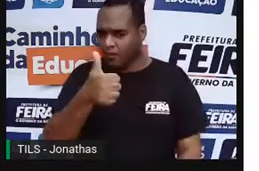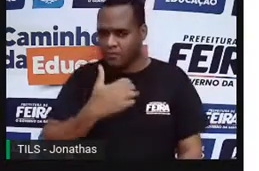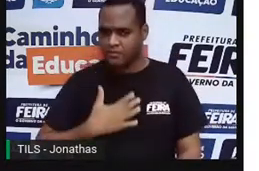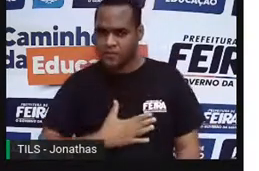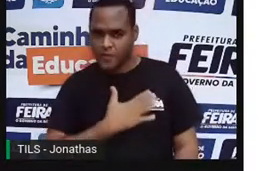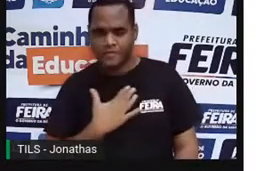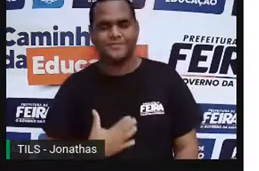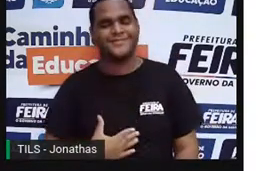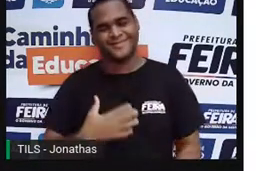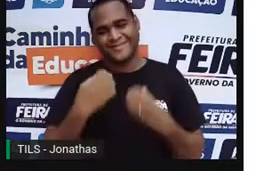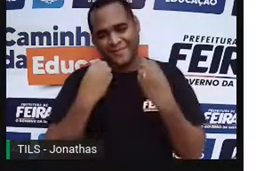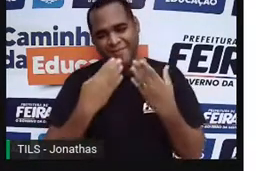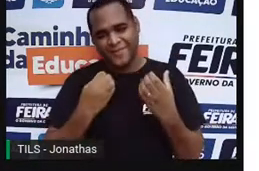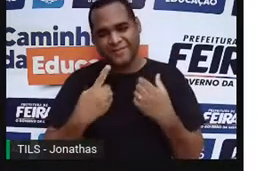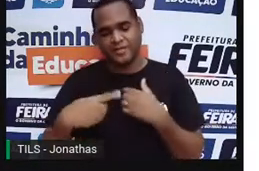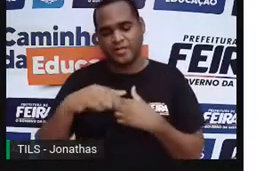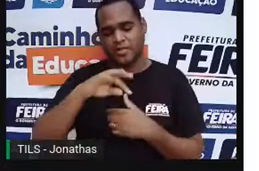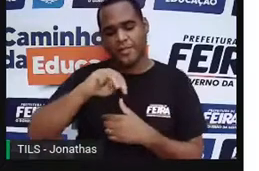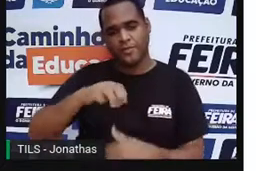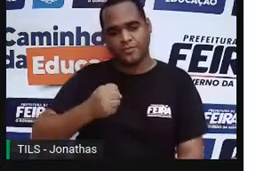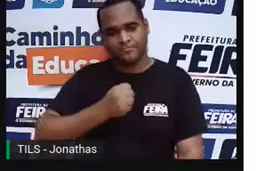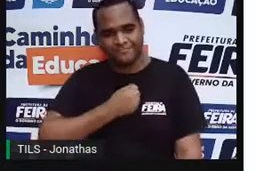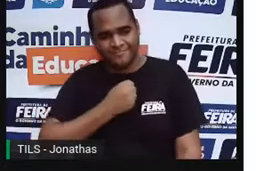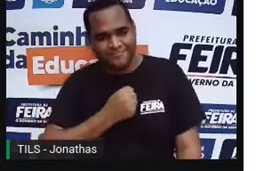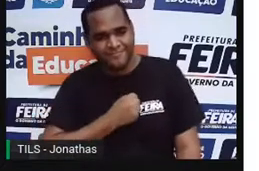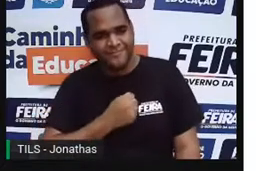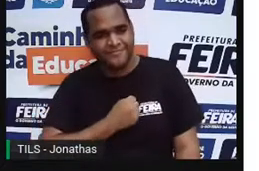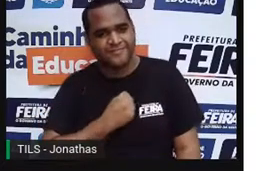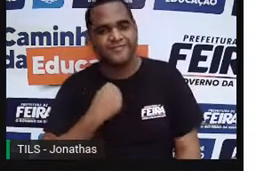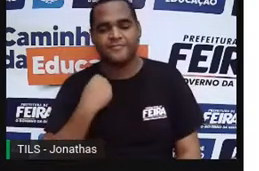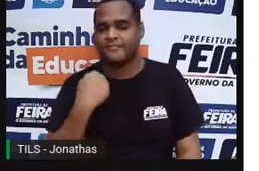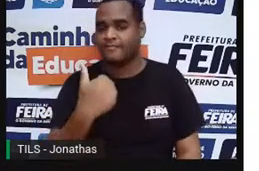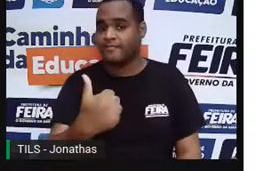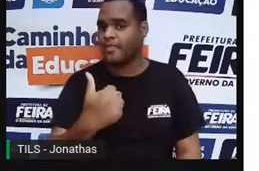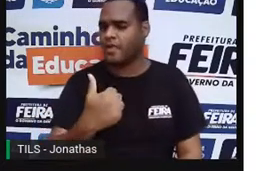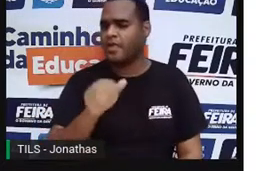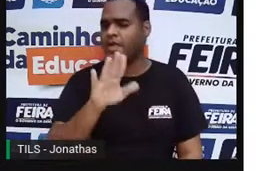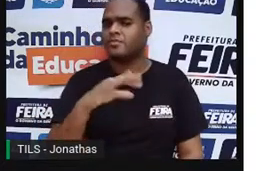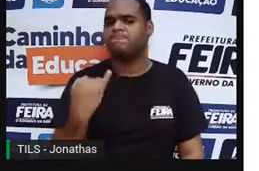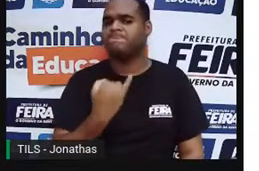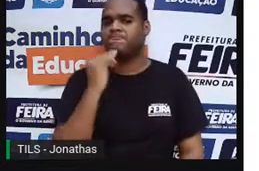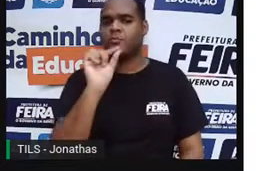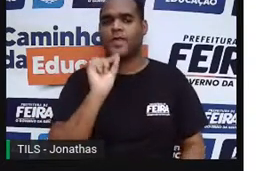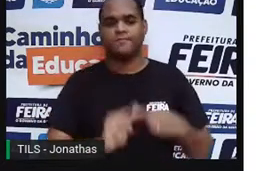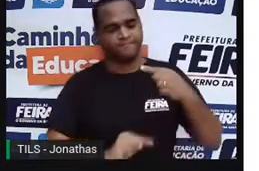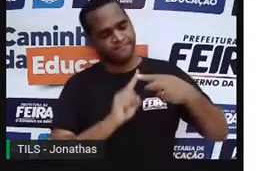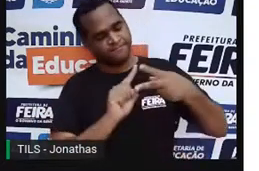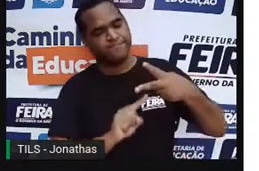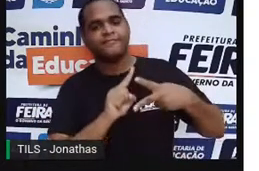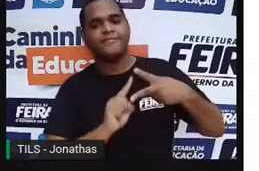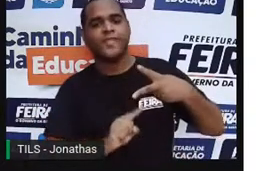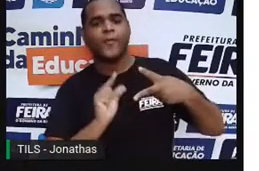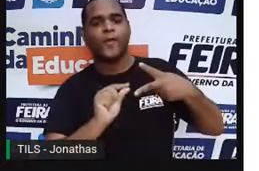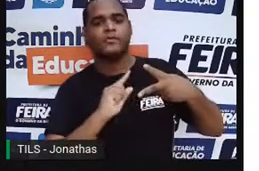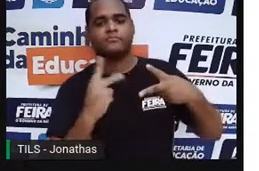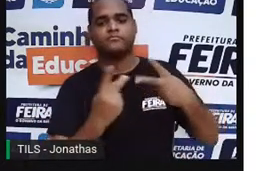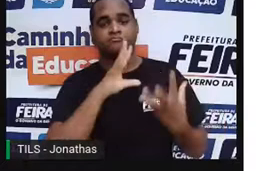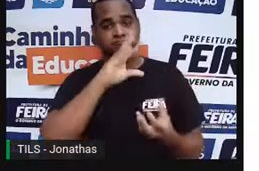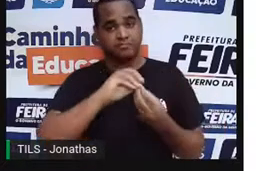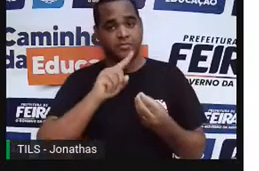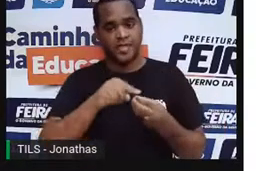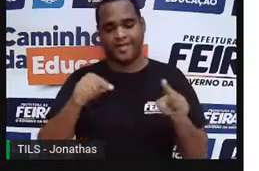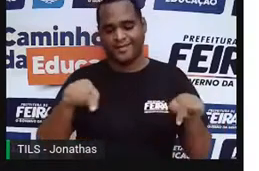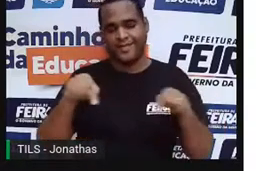Eu espero que sim é nós eu e você você e eu o que é que foi importante é conhecer que dá para